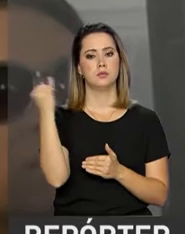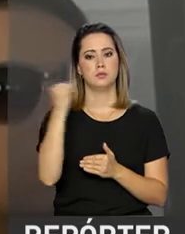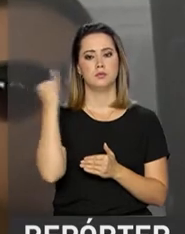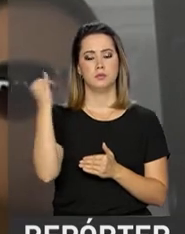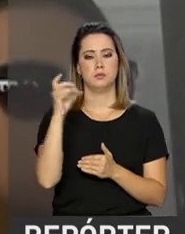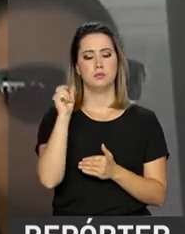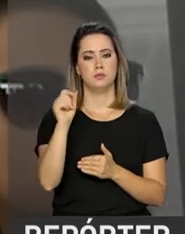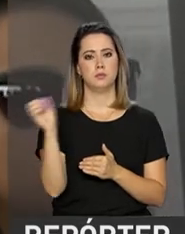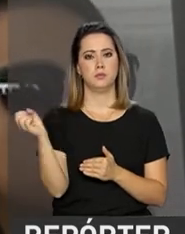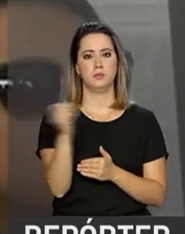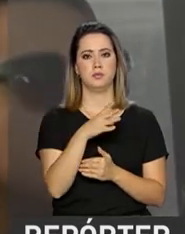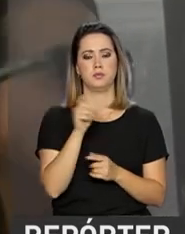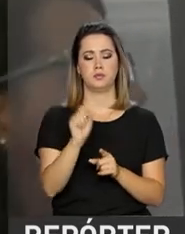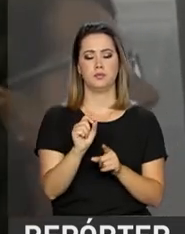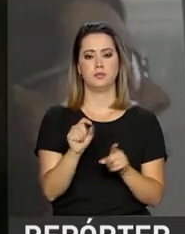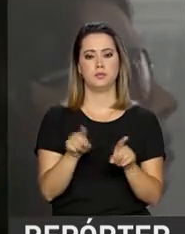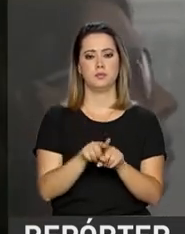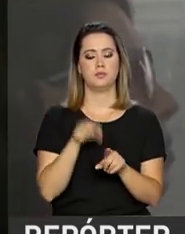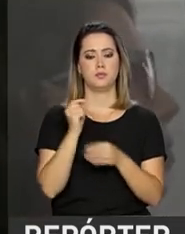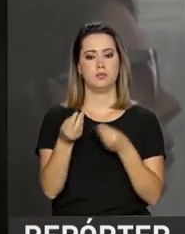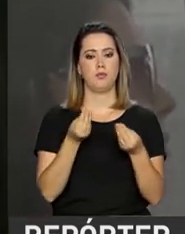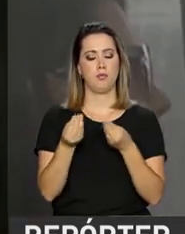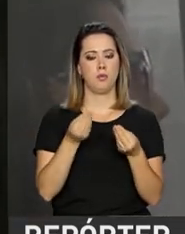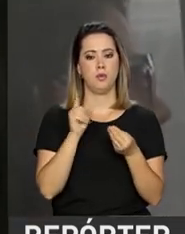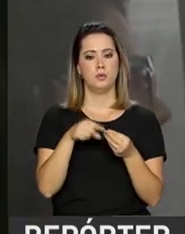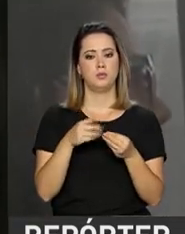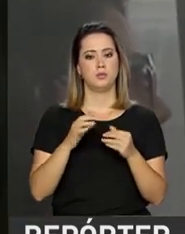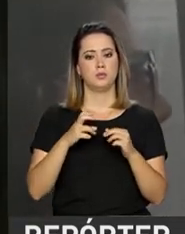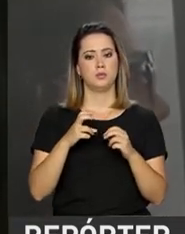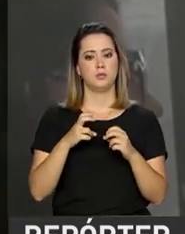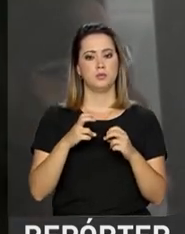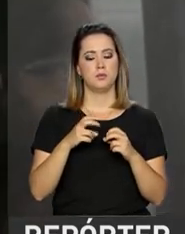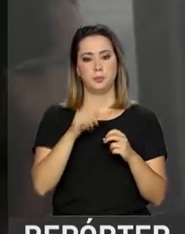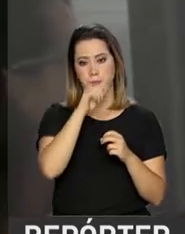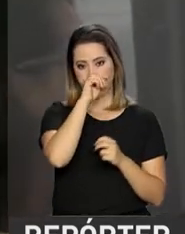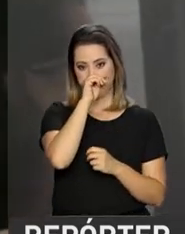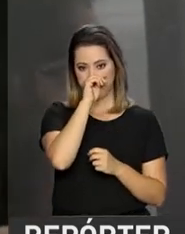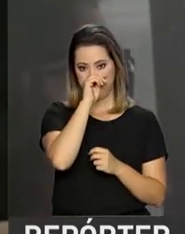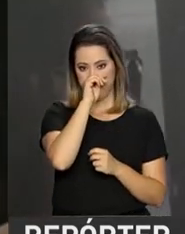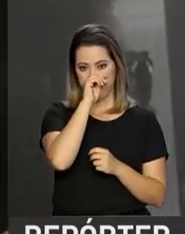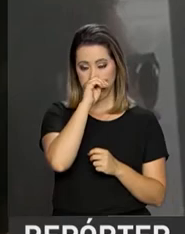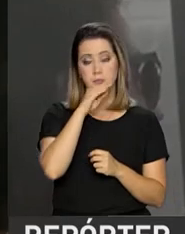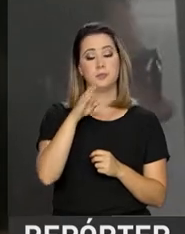na modelagem da Ferrovia Norte-Sul, que é